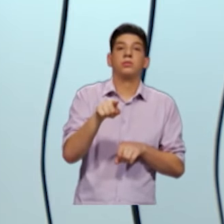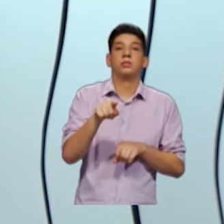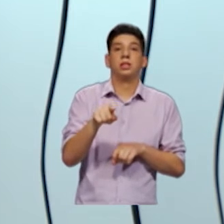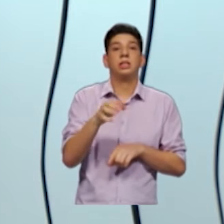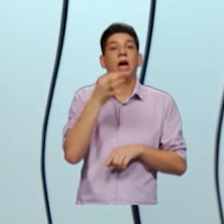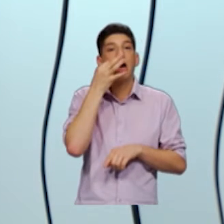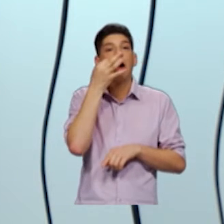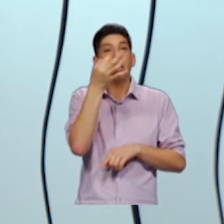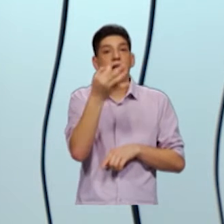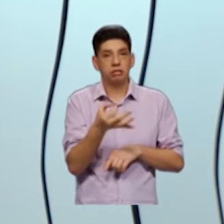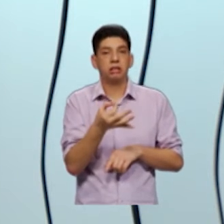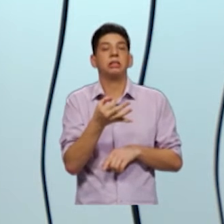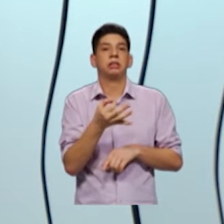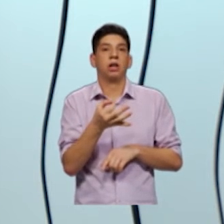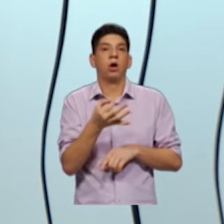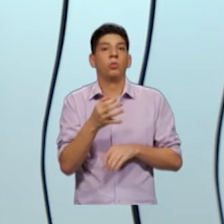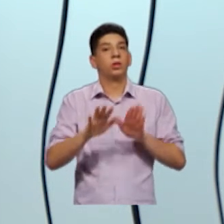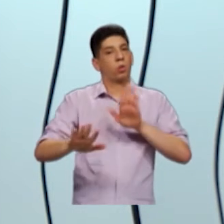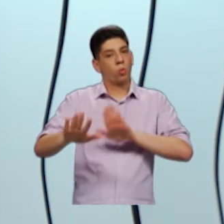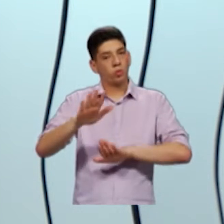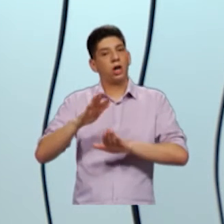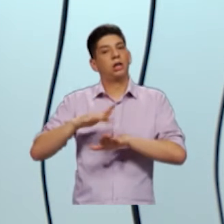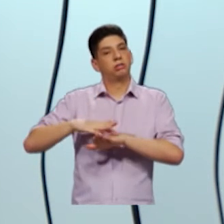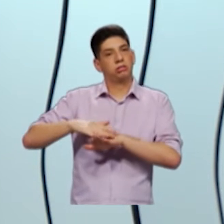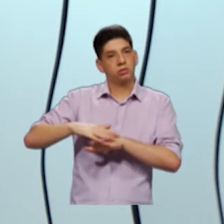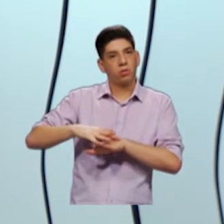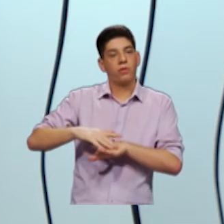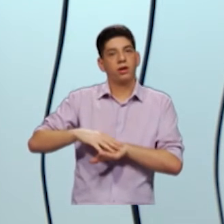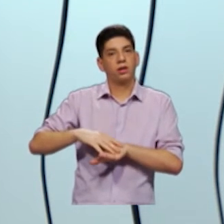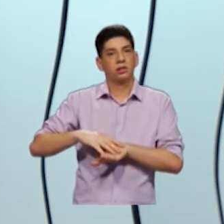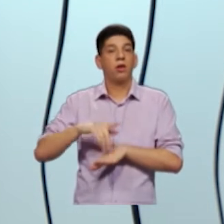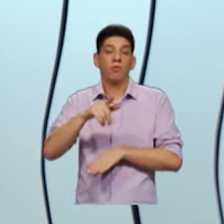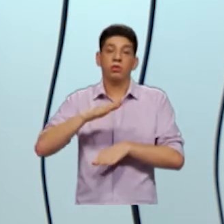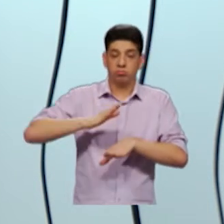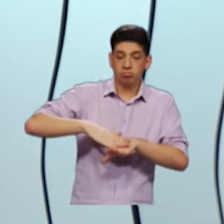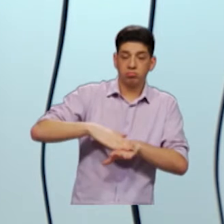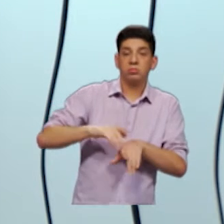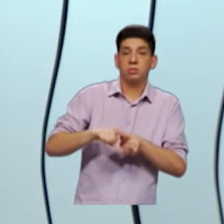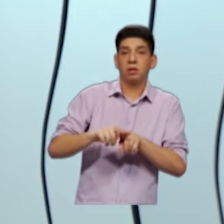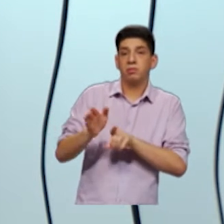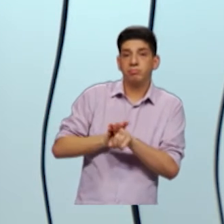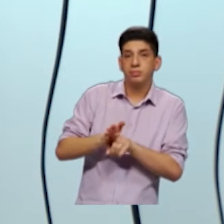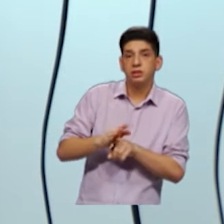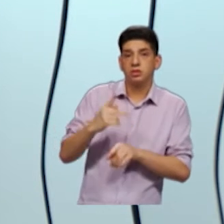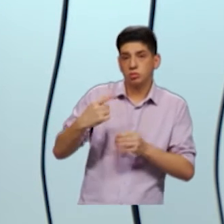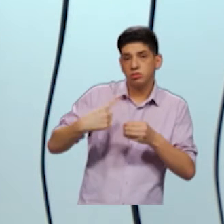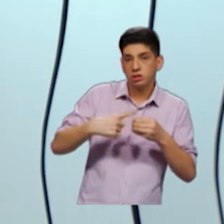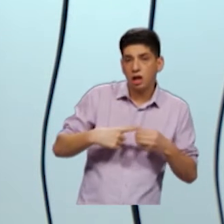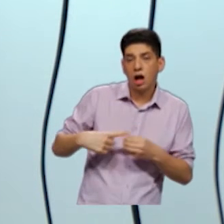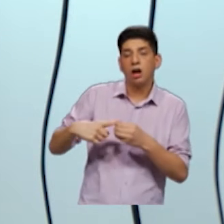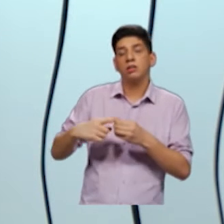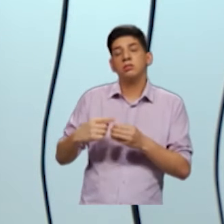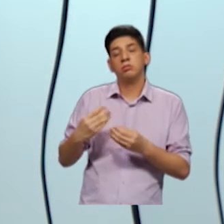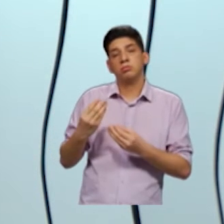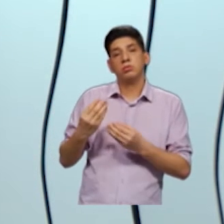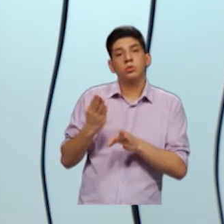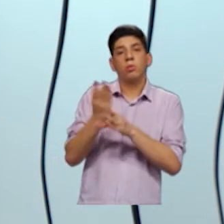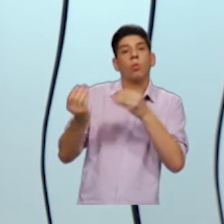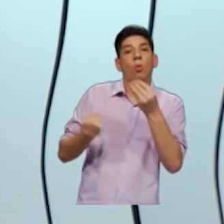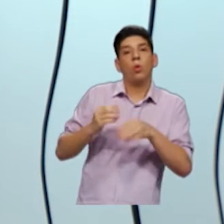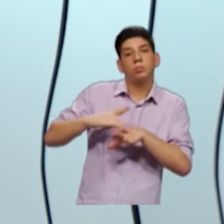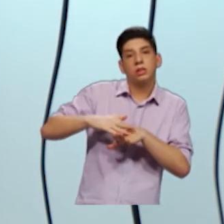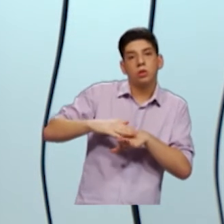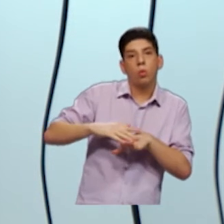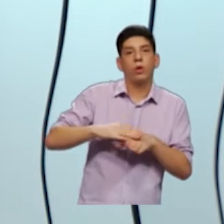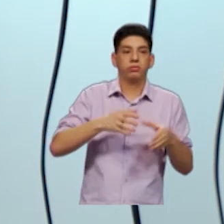atento a essas doenças. Lembrando que você também pode fazer uma pesquisa aí na sua cidade para saber, dentre essas doenças agudas aqui que